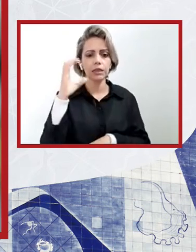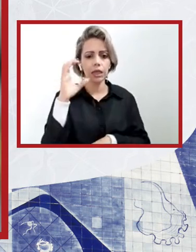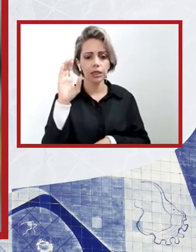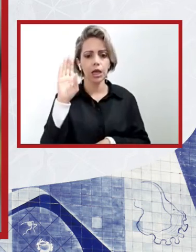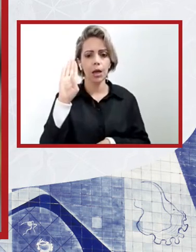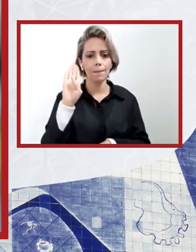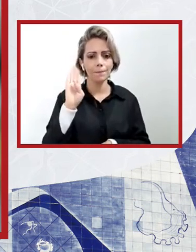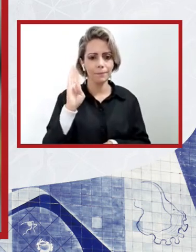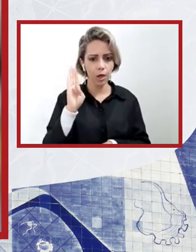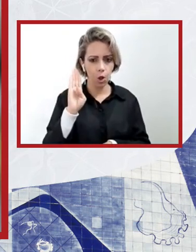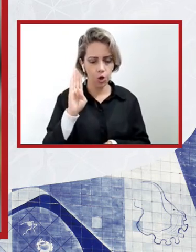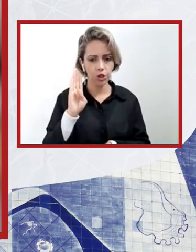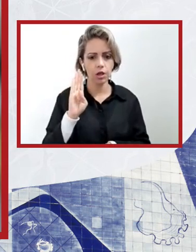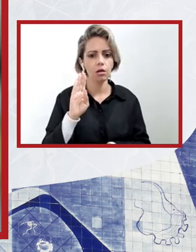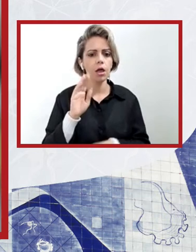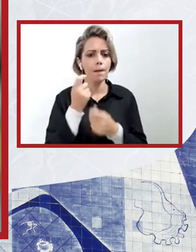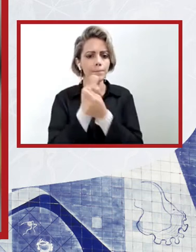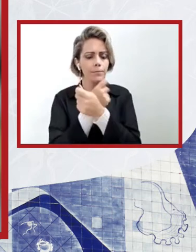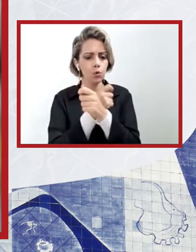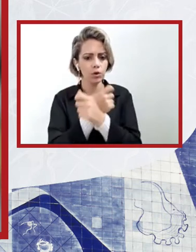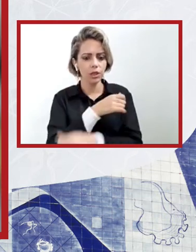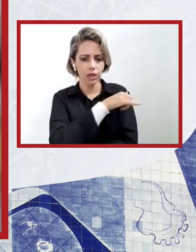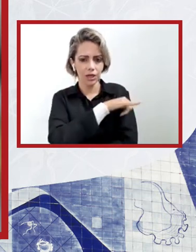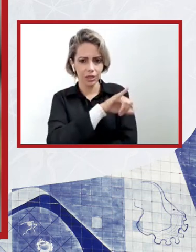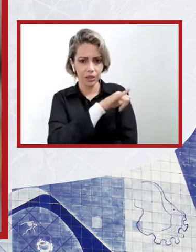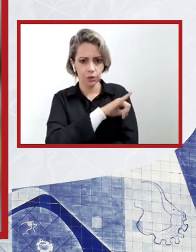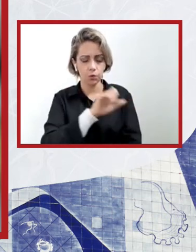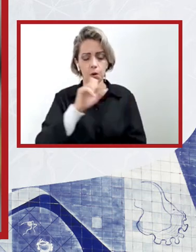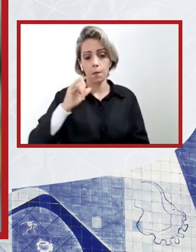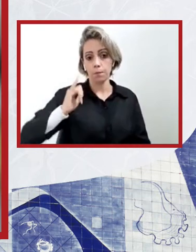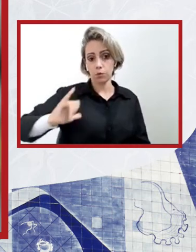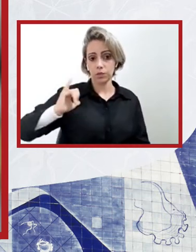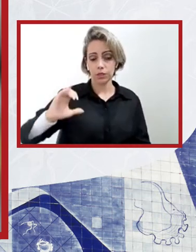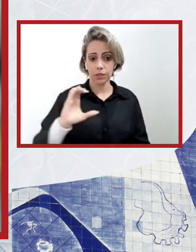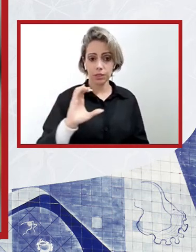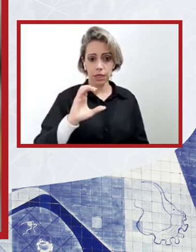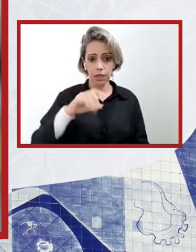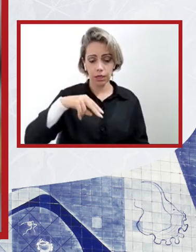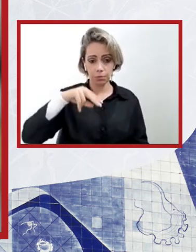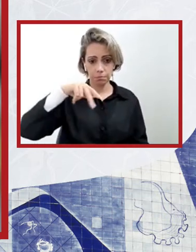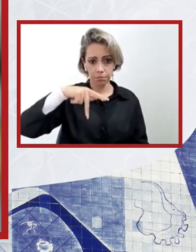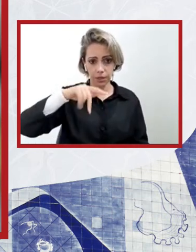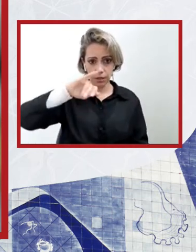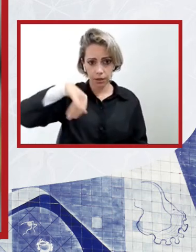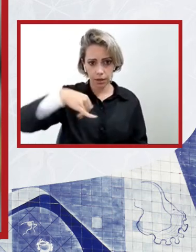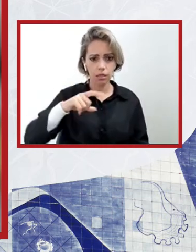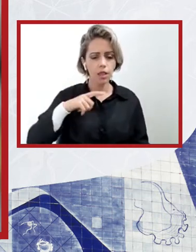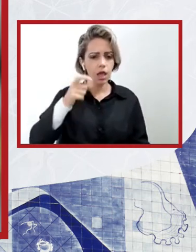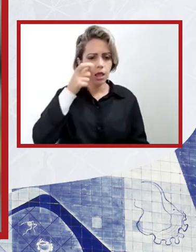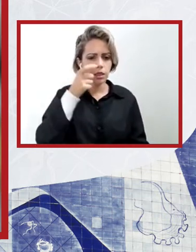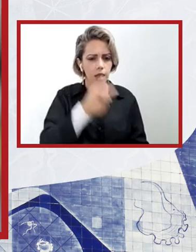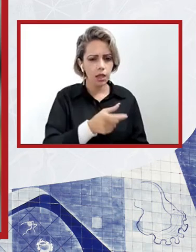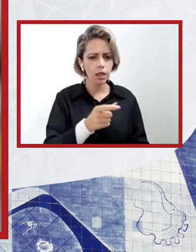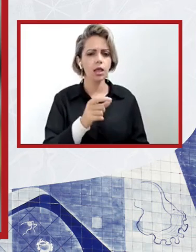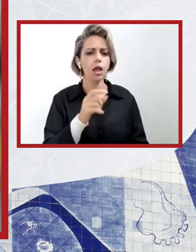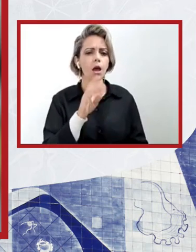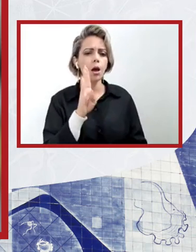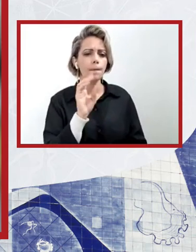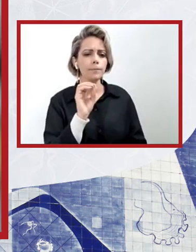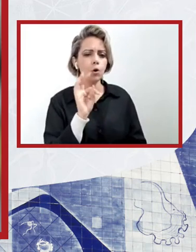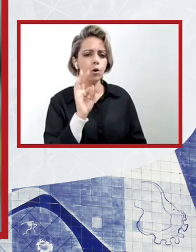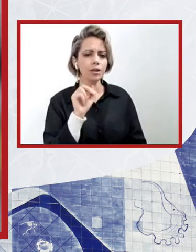de Janeiro, tendo sido bolsista do CNPq. Tem interesse em botânica, principalmente no tema plantas medicinais, e também